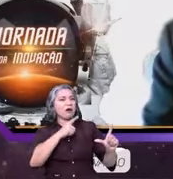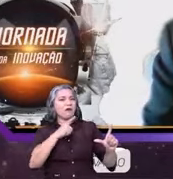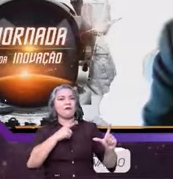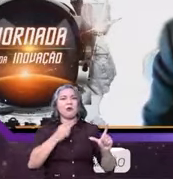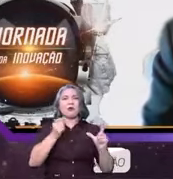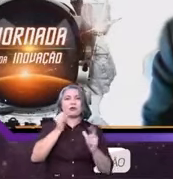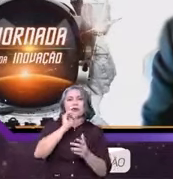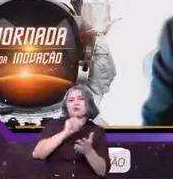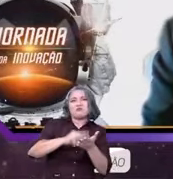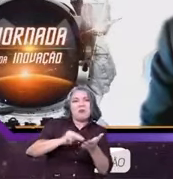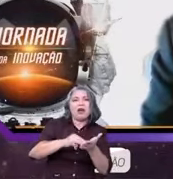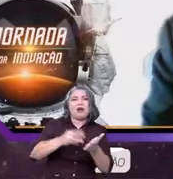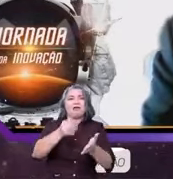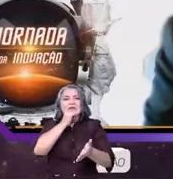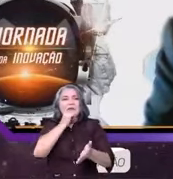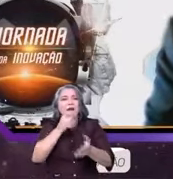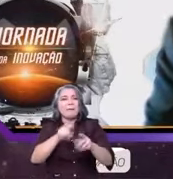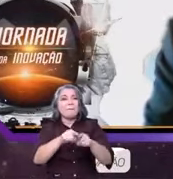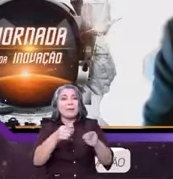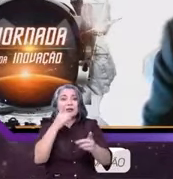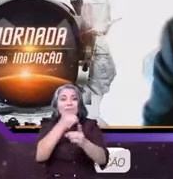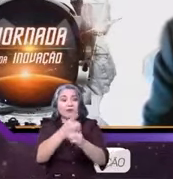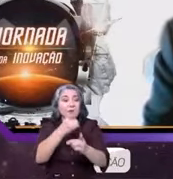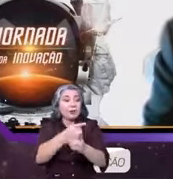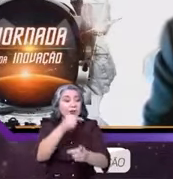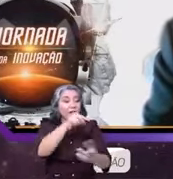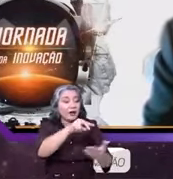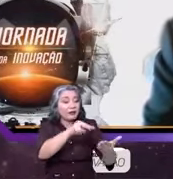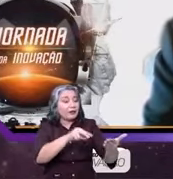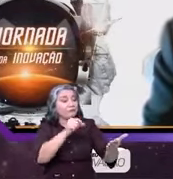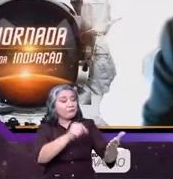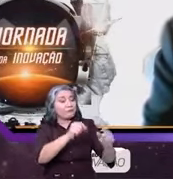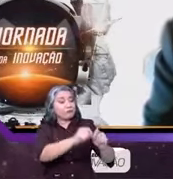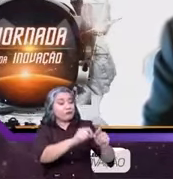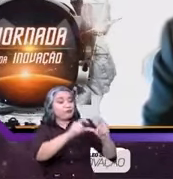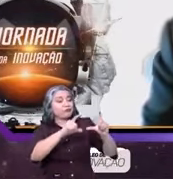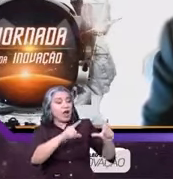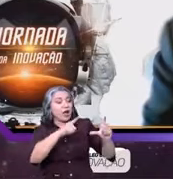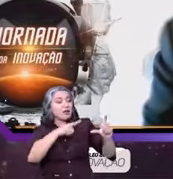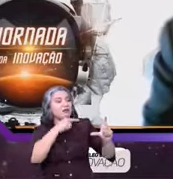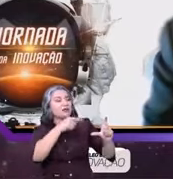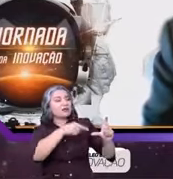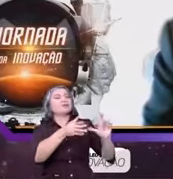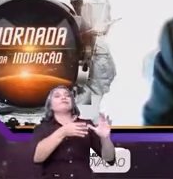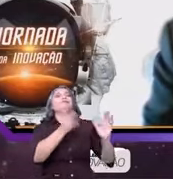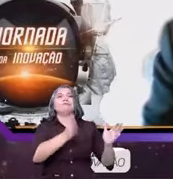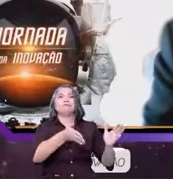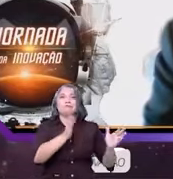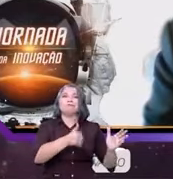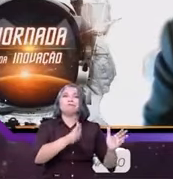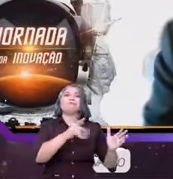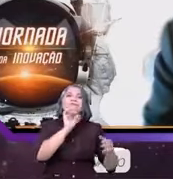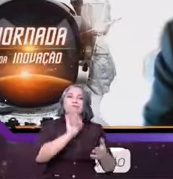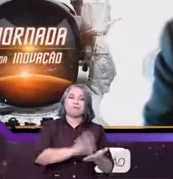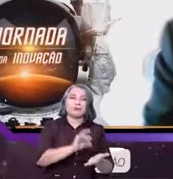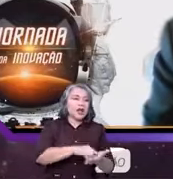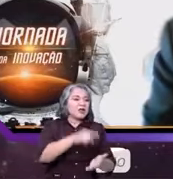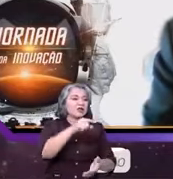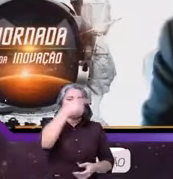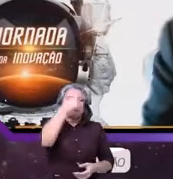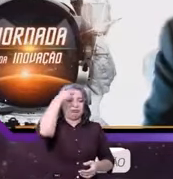abordagem, e eu vou chegar à conclusão do meu sprint com a constatação de que aquela ideia não foi